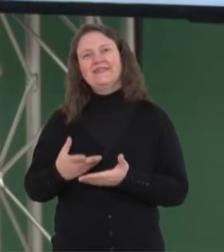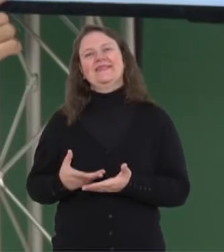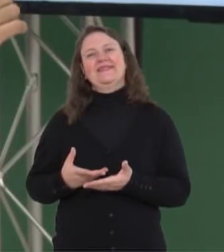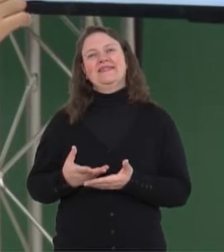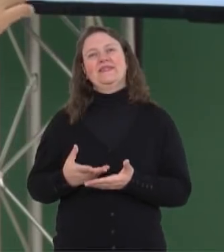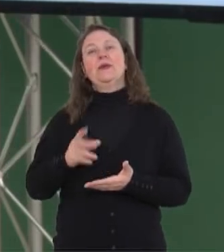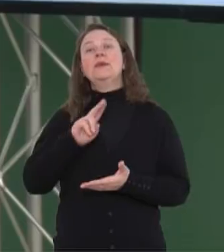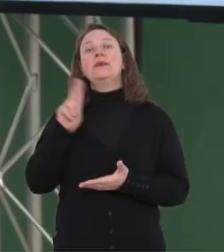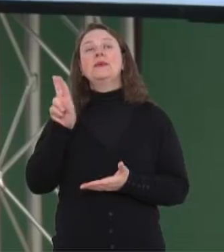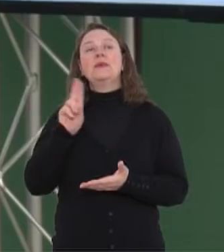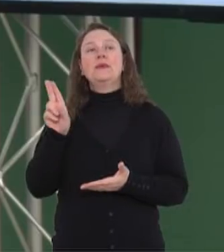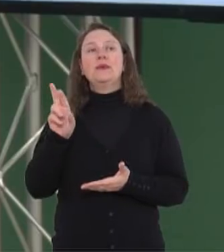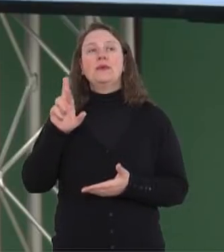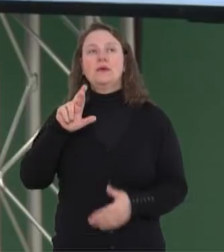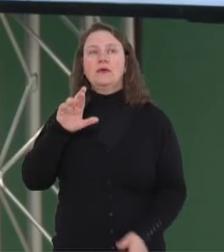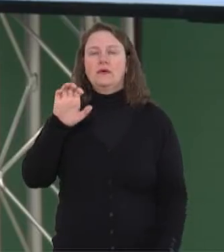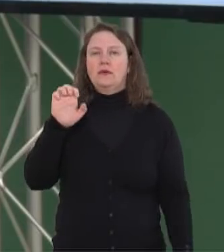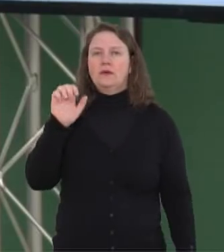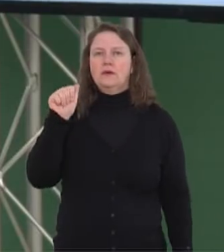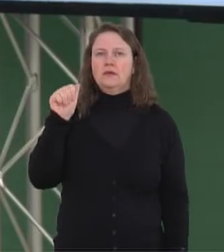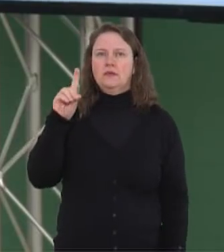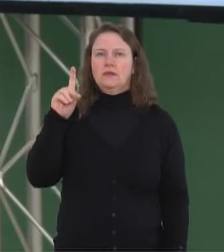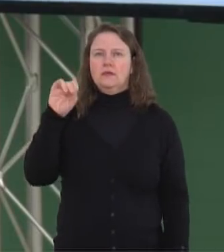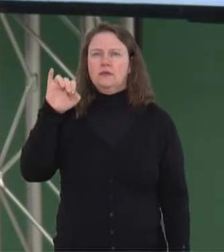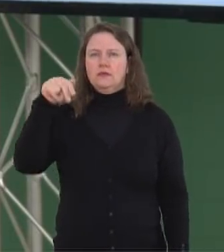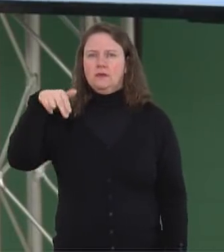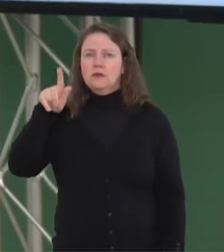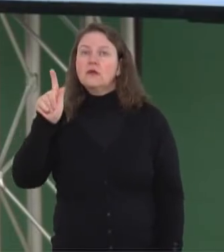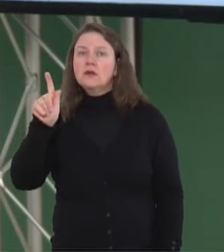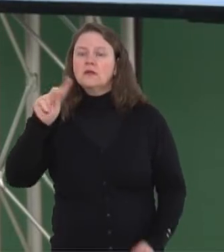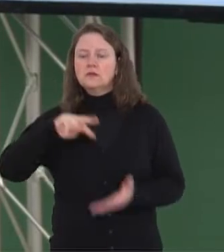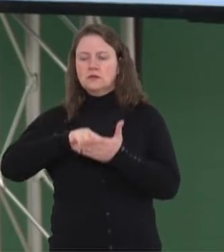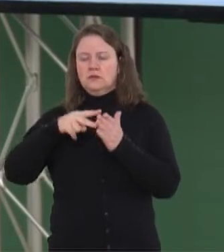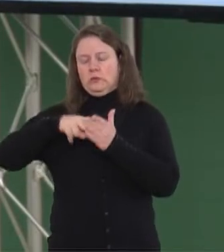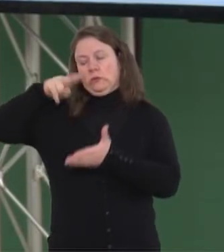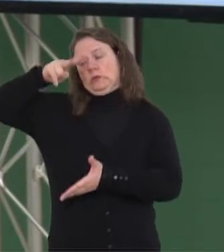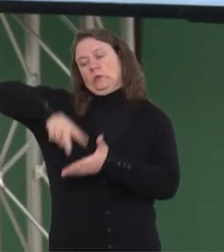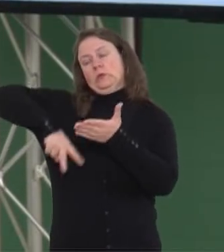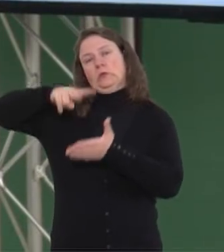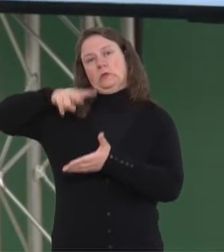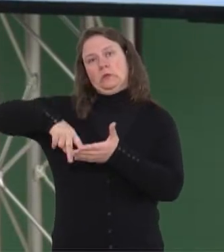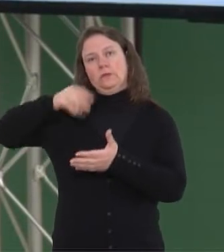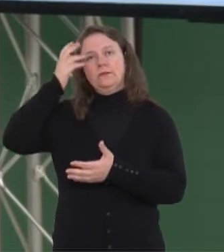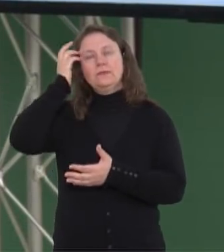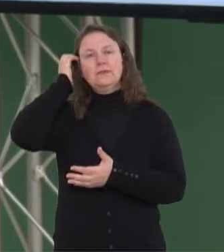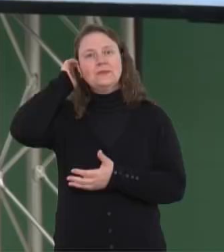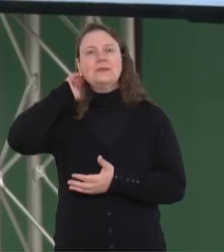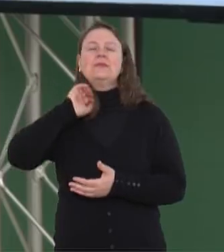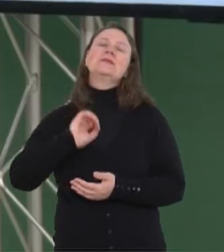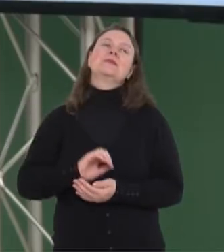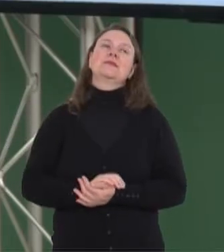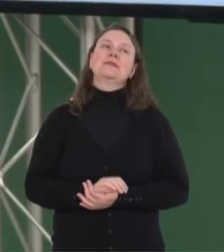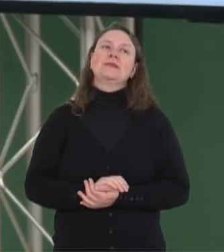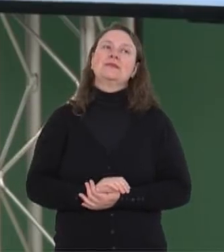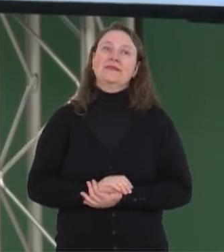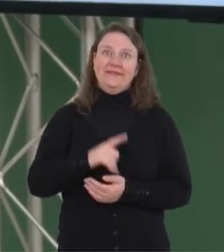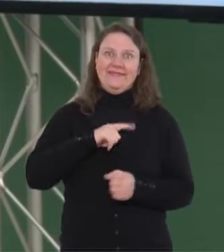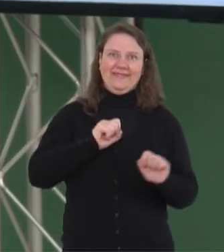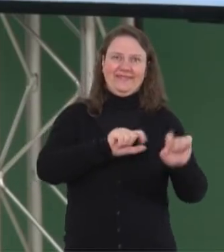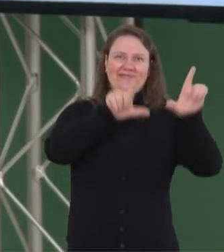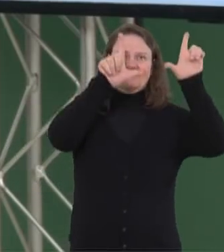Nós chamamos de reading, que eles estão lendo, fazendo leituras. Temos mais